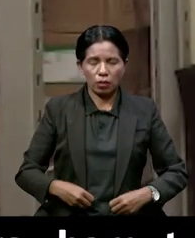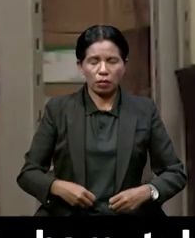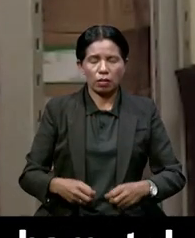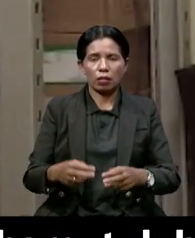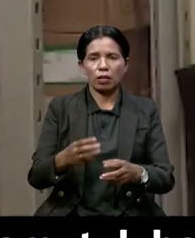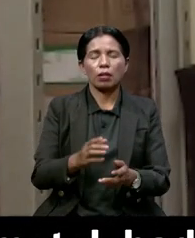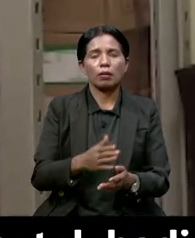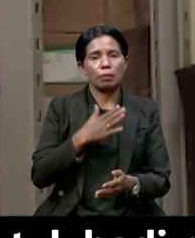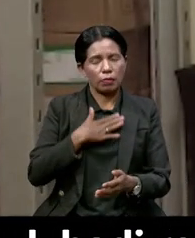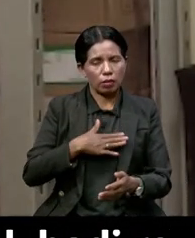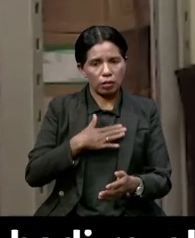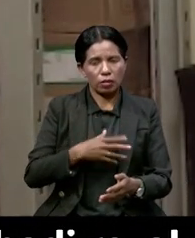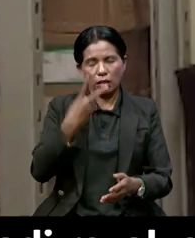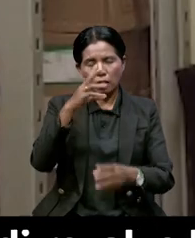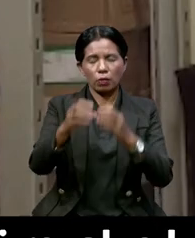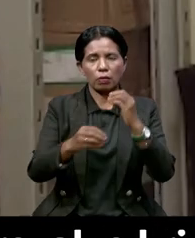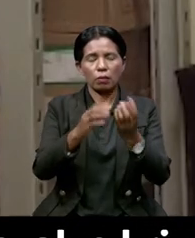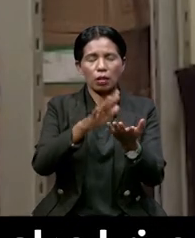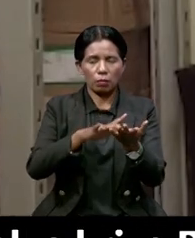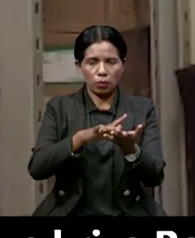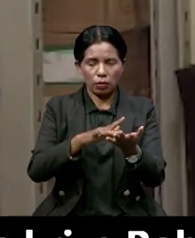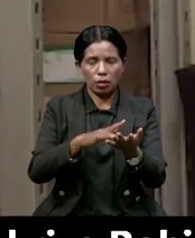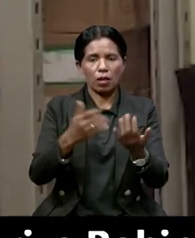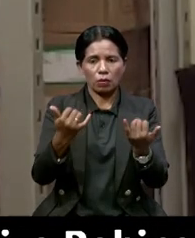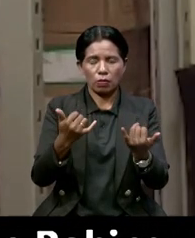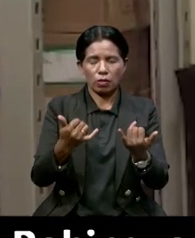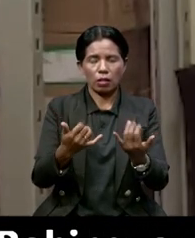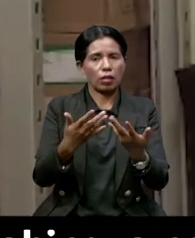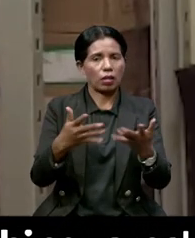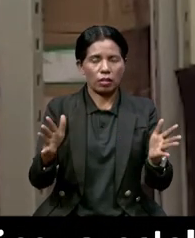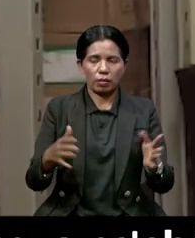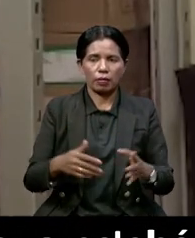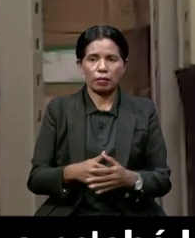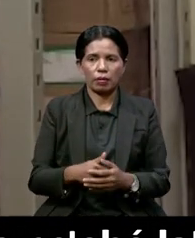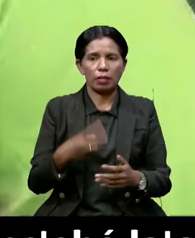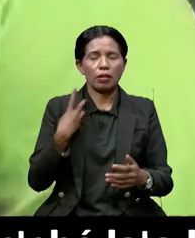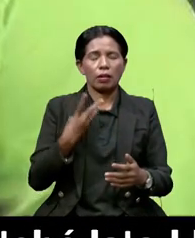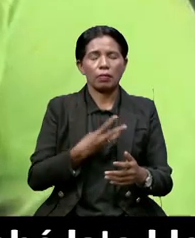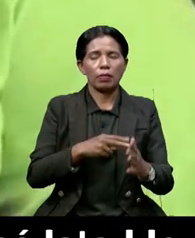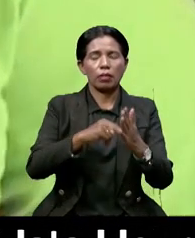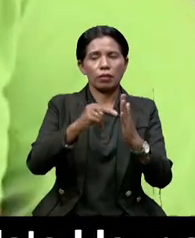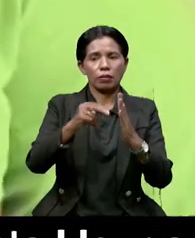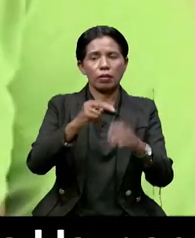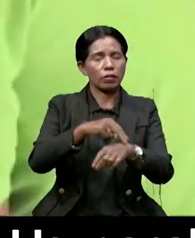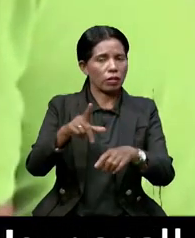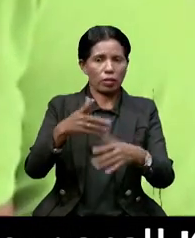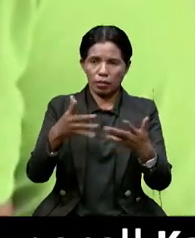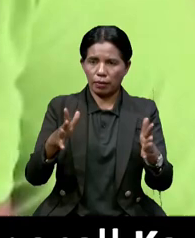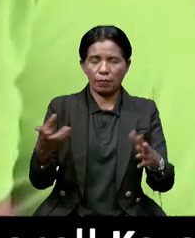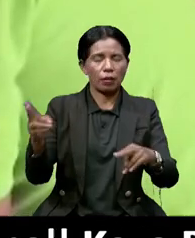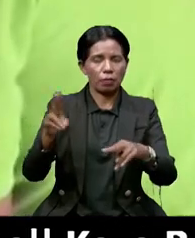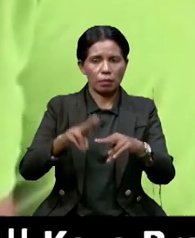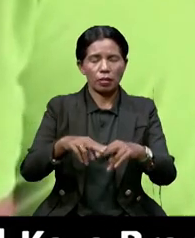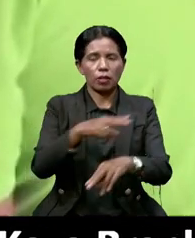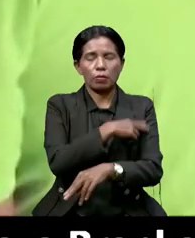rezolve merusir nama maka orang kadau ihai kami fatilah ya ihan nivel nasional lagi. Atualmente Centro Saúde Laga